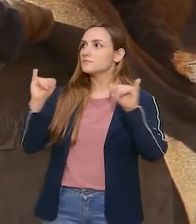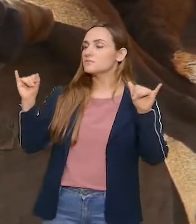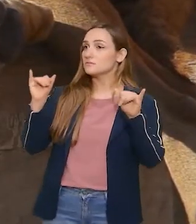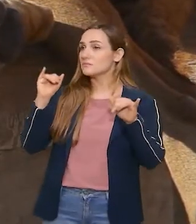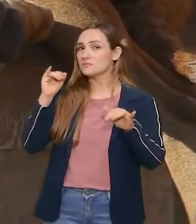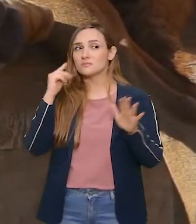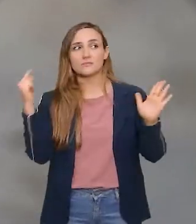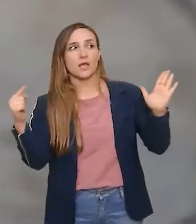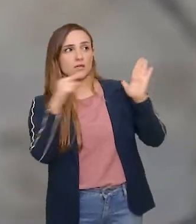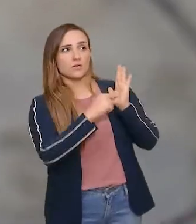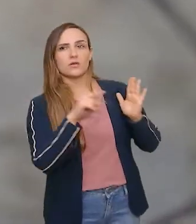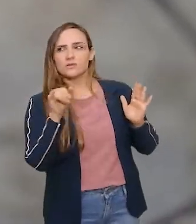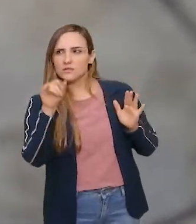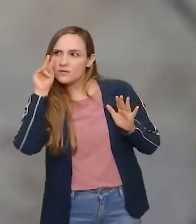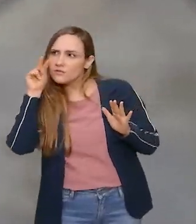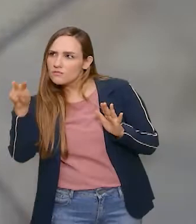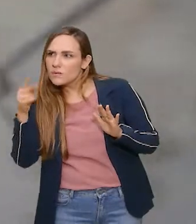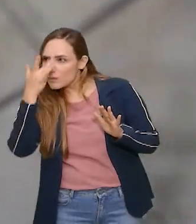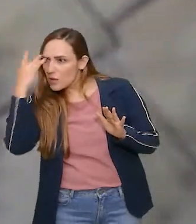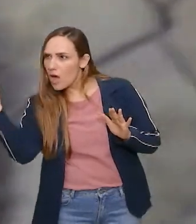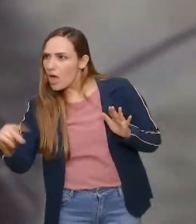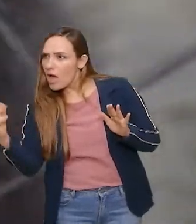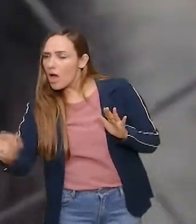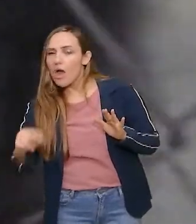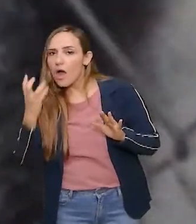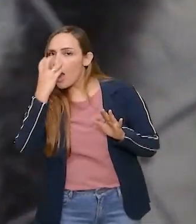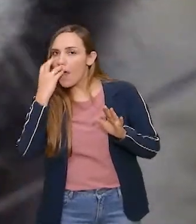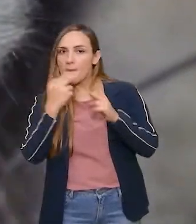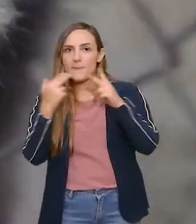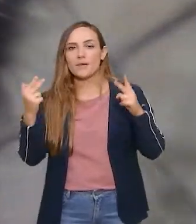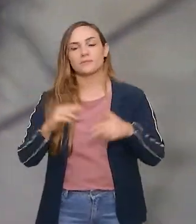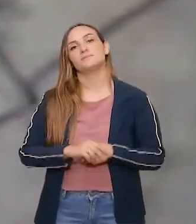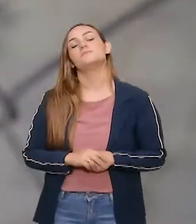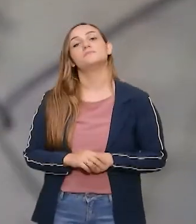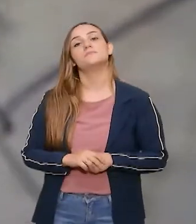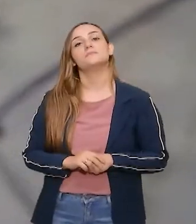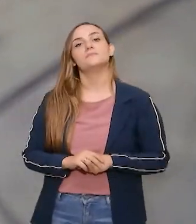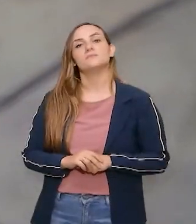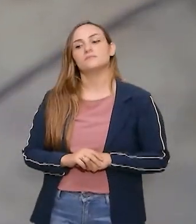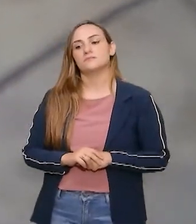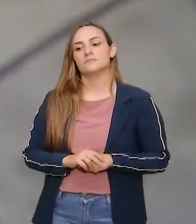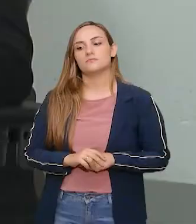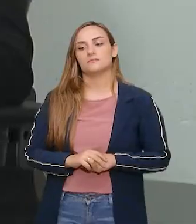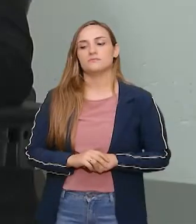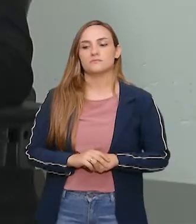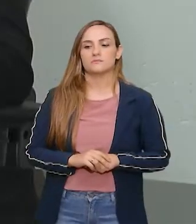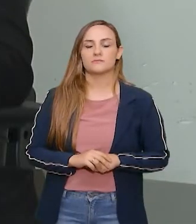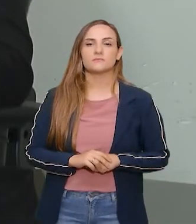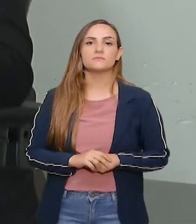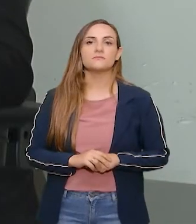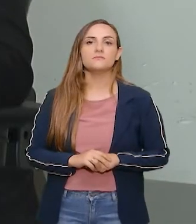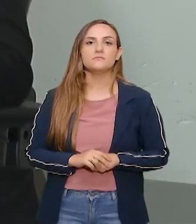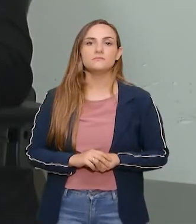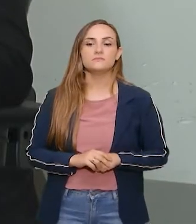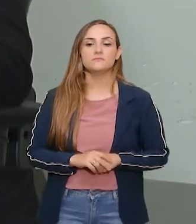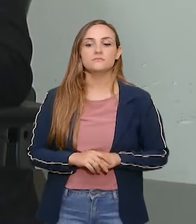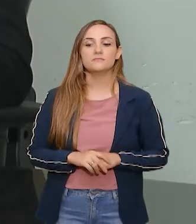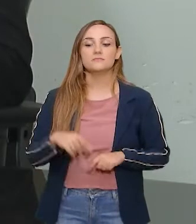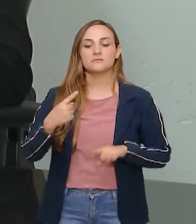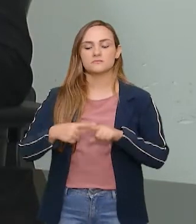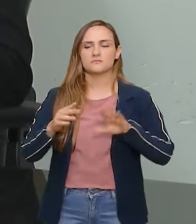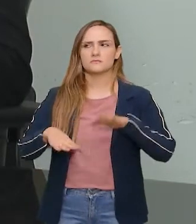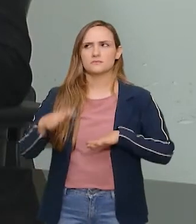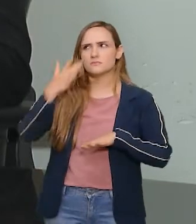residenciais e comerciais a comunicarem aos órgãos de segurança pública os casos de maus-tratos. O condomínio, quando ele leva